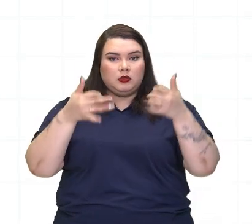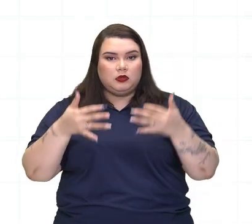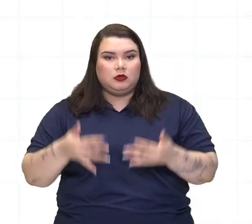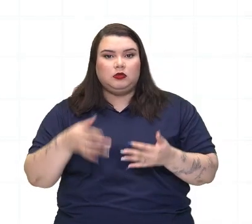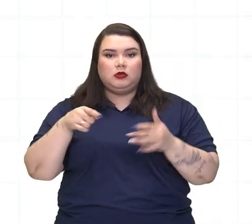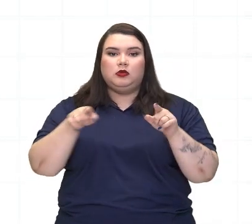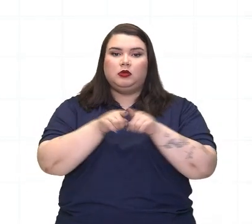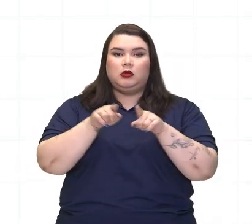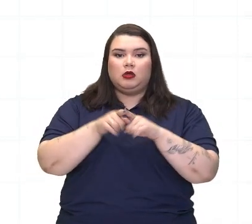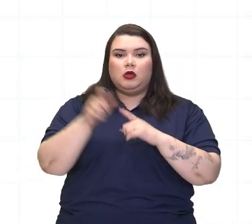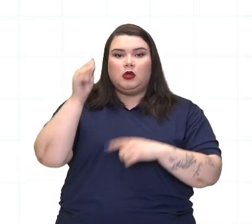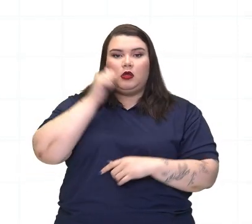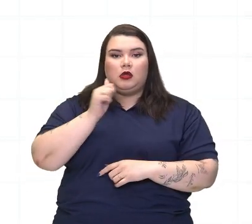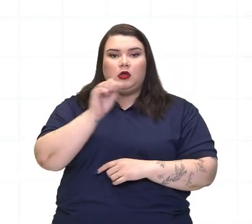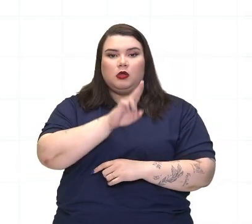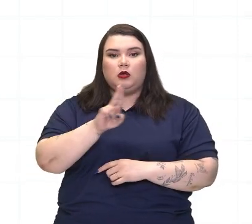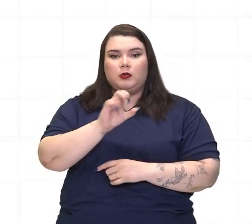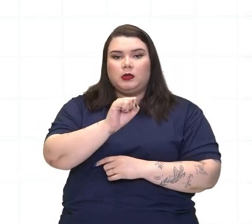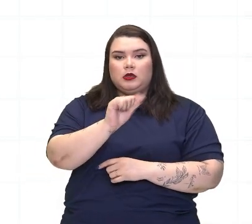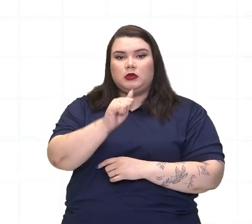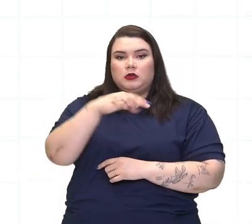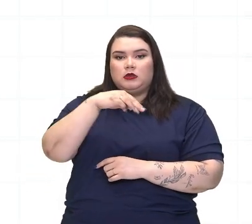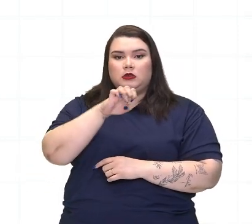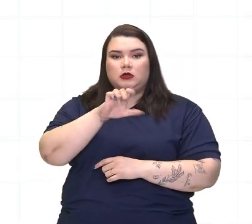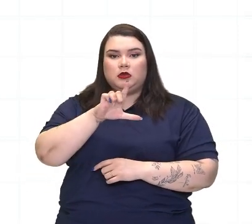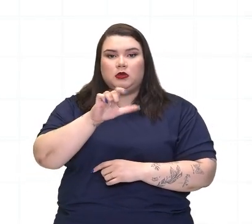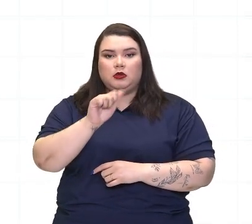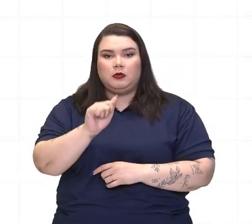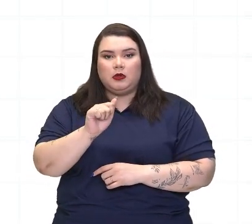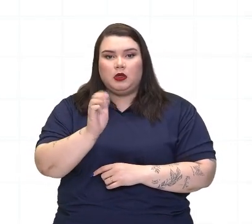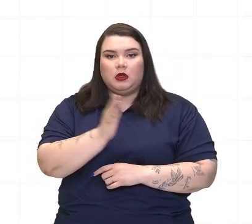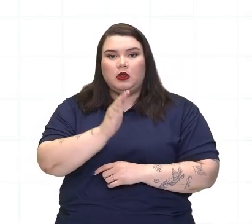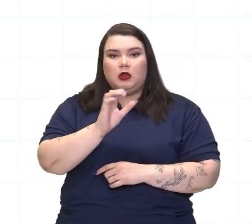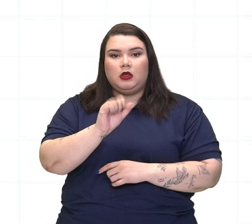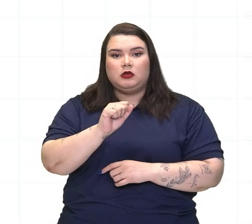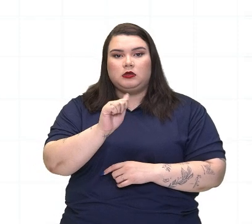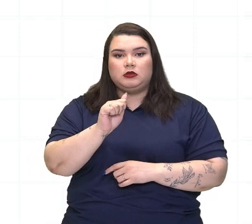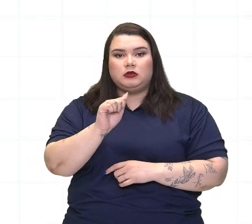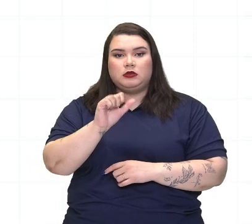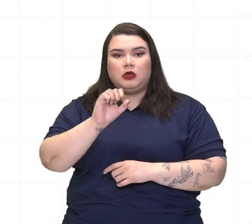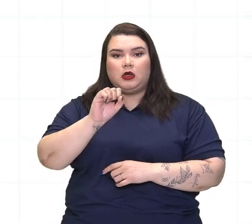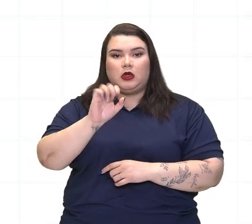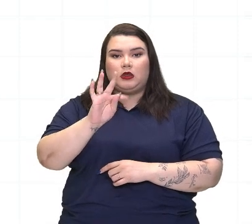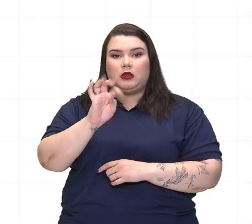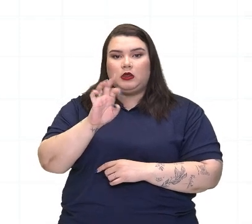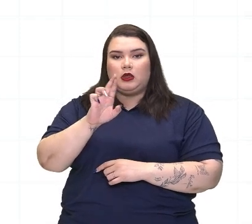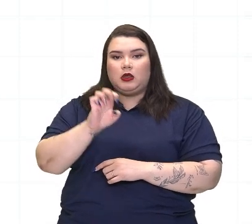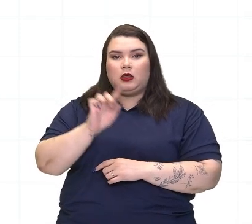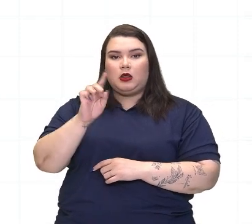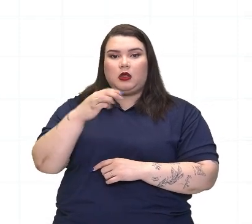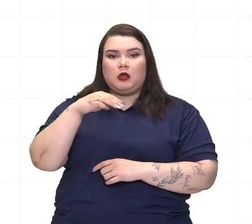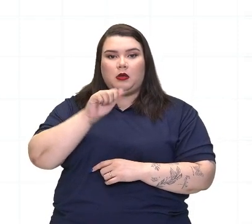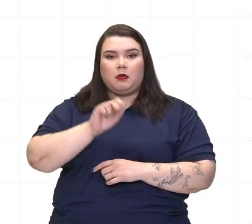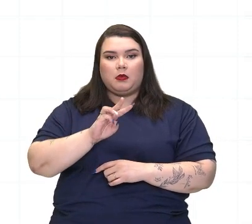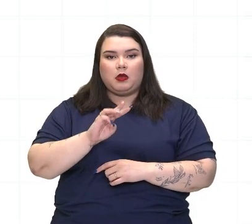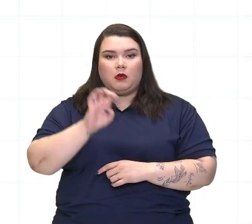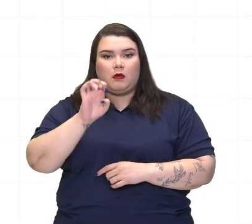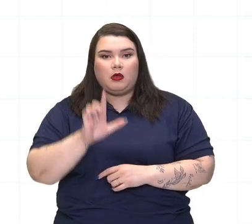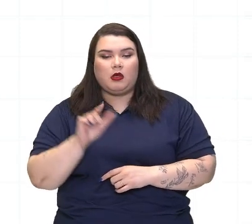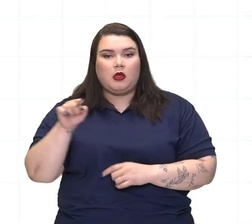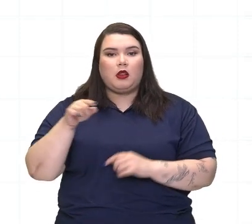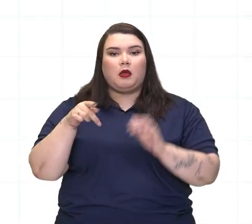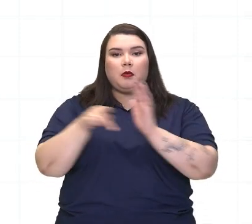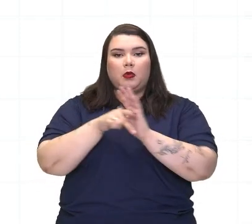Samela Satere-Maué, artesã, influenciadora e ativista indígena de Manaus, em entrevista ao